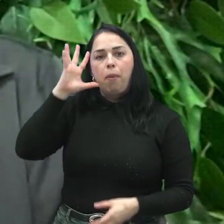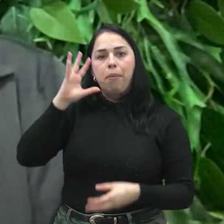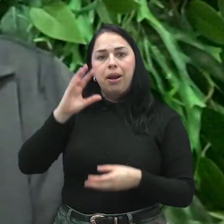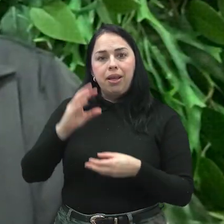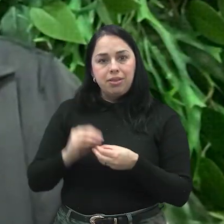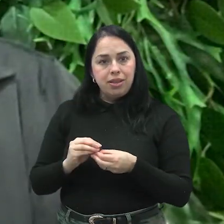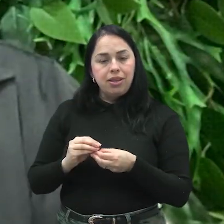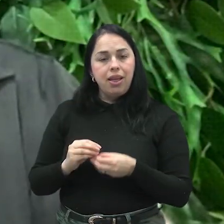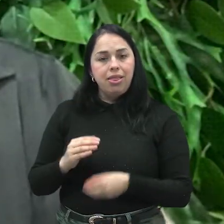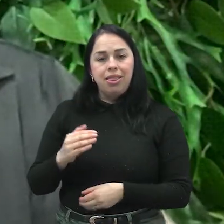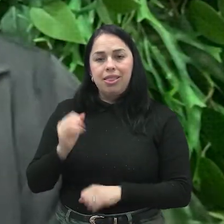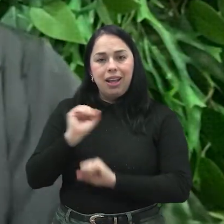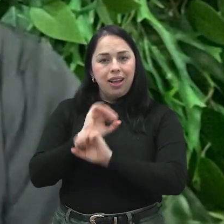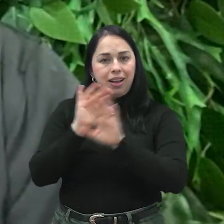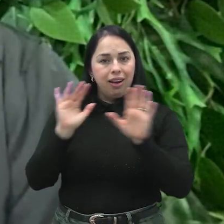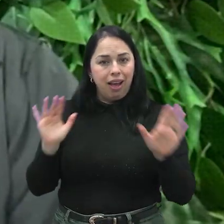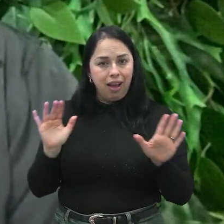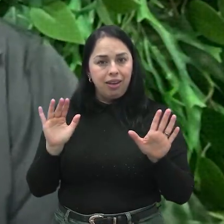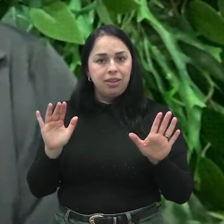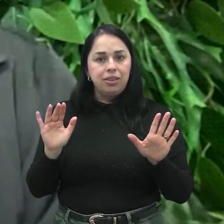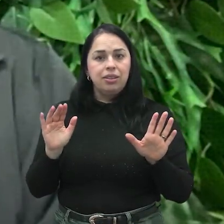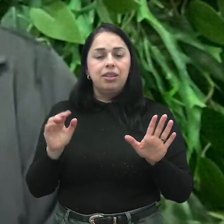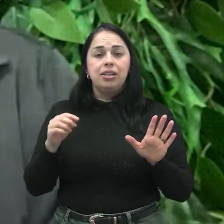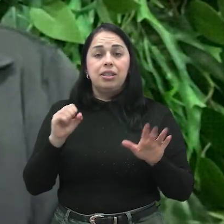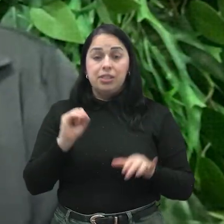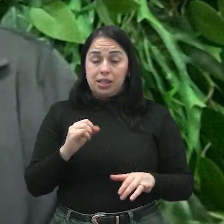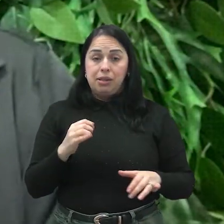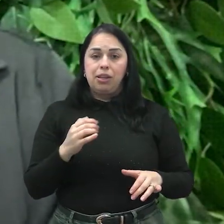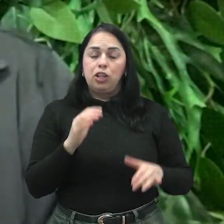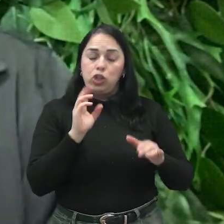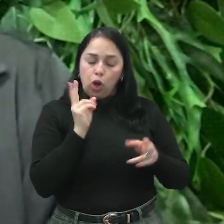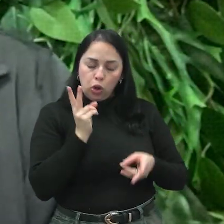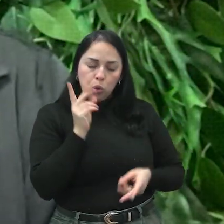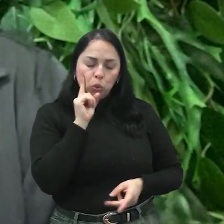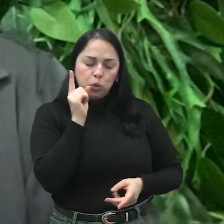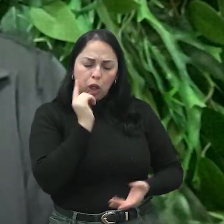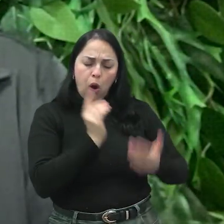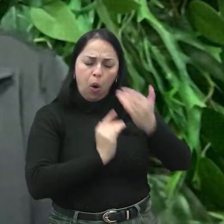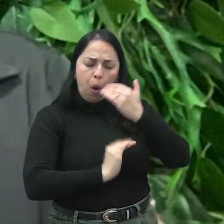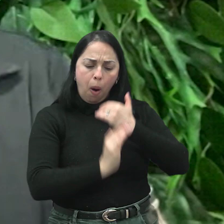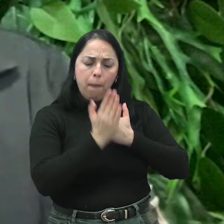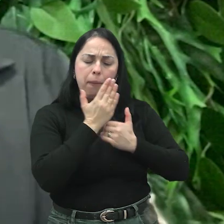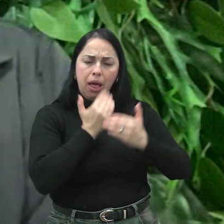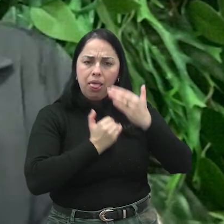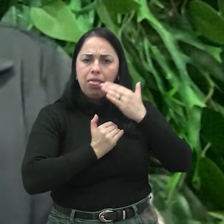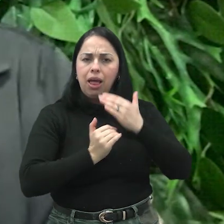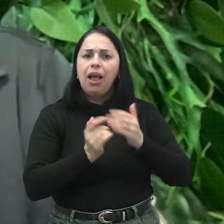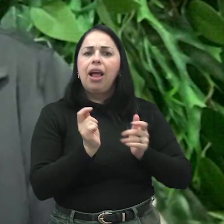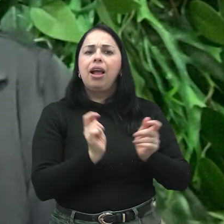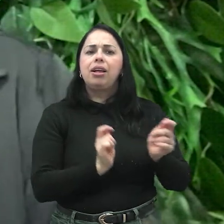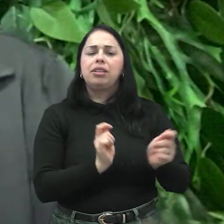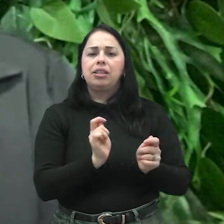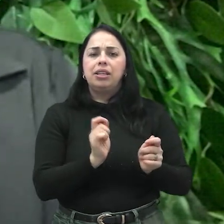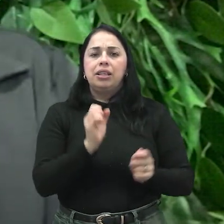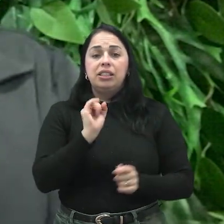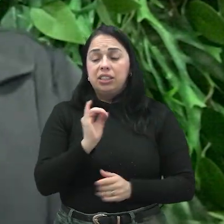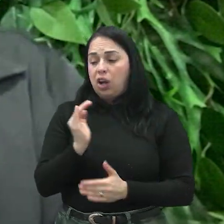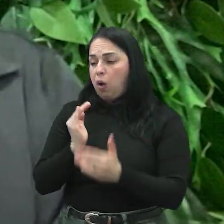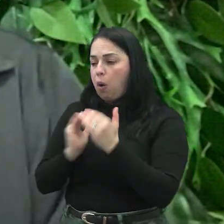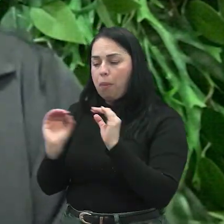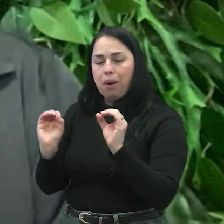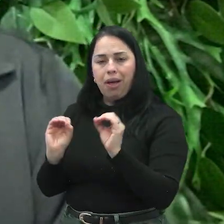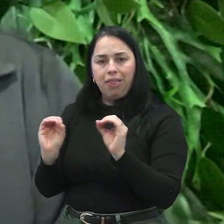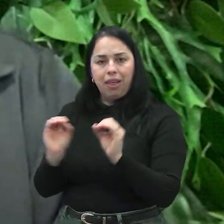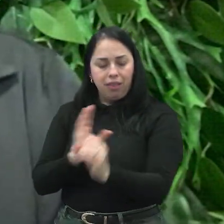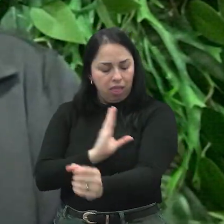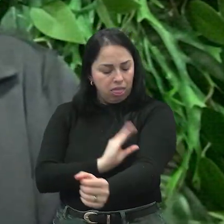o corpo ele só mantém algo se ele vê que está tendo utilidade. Então, ele não vai manter a